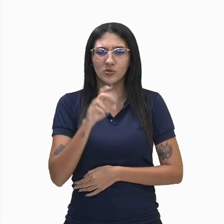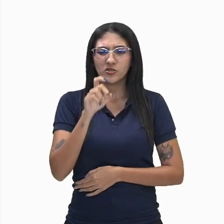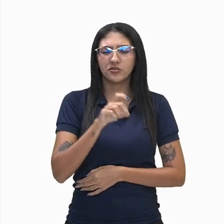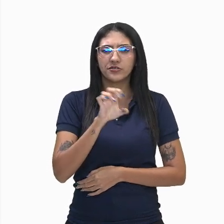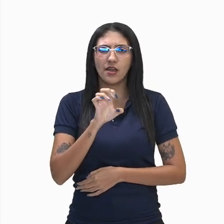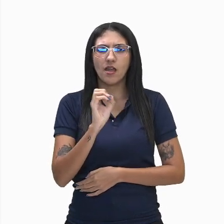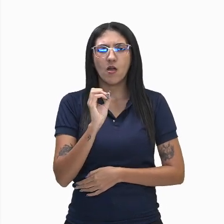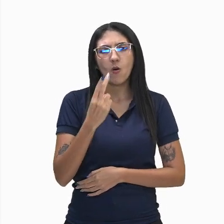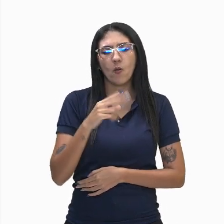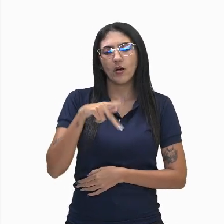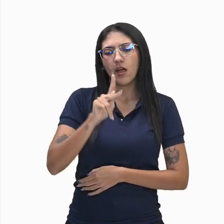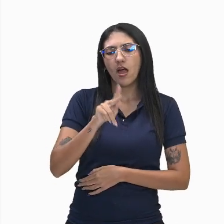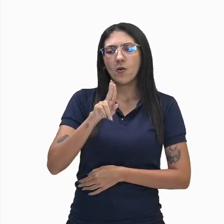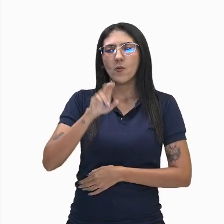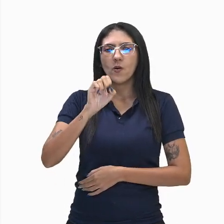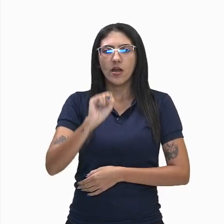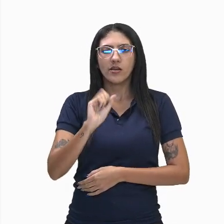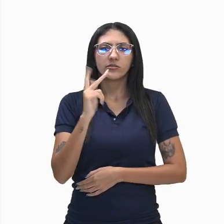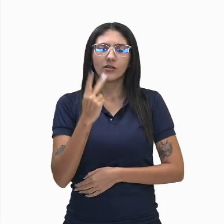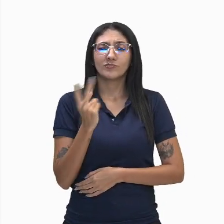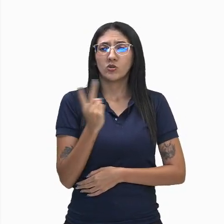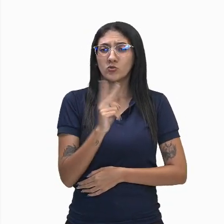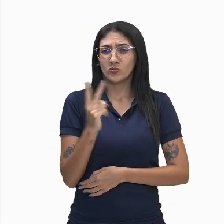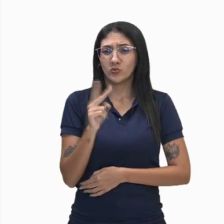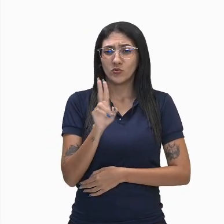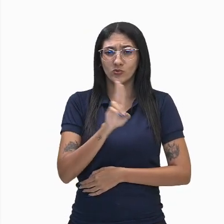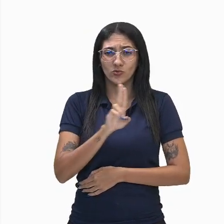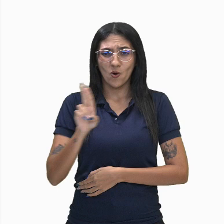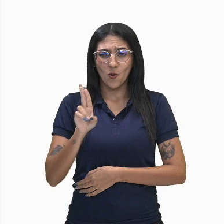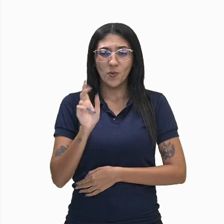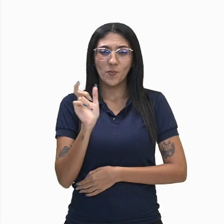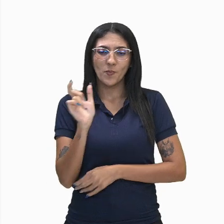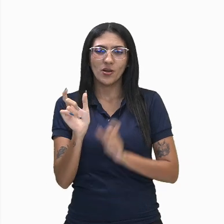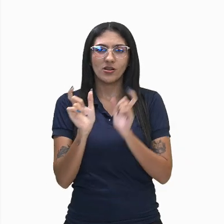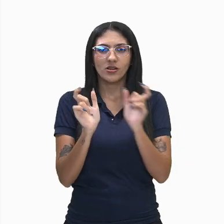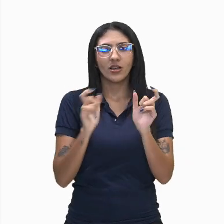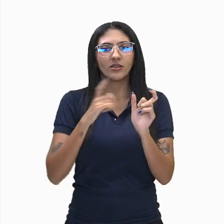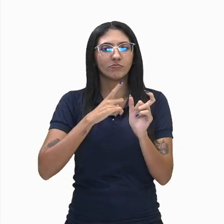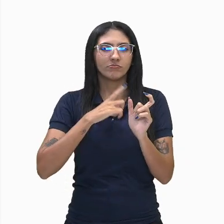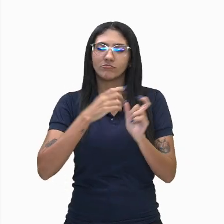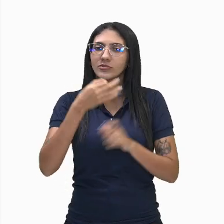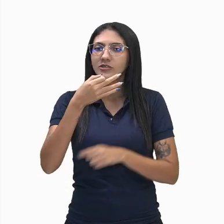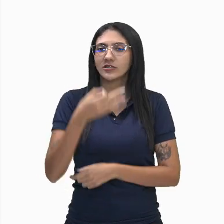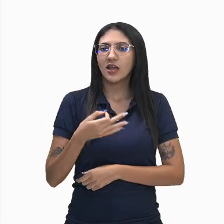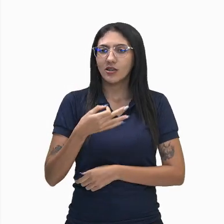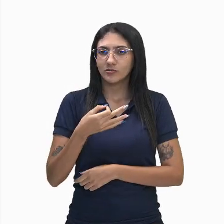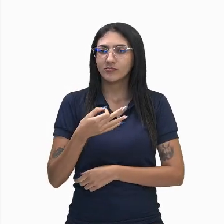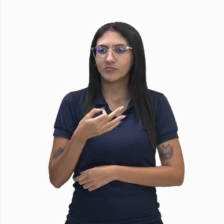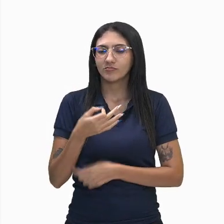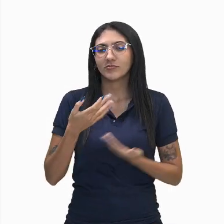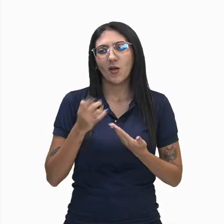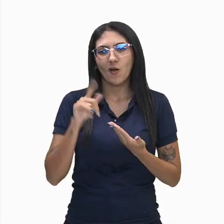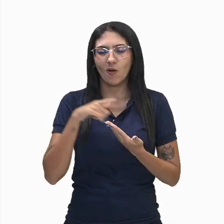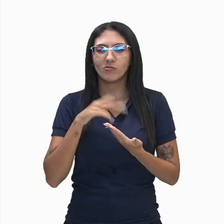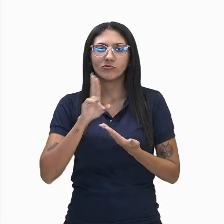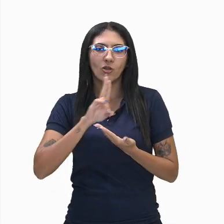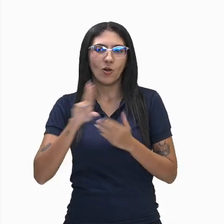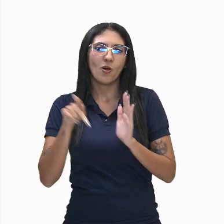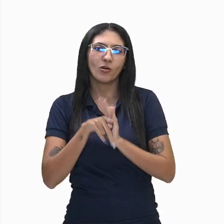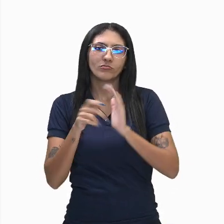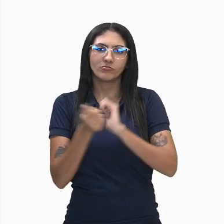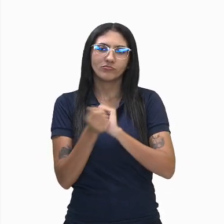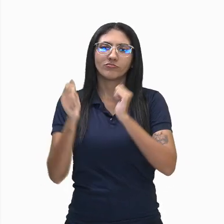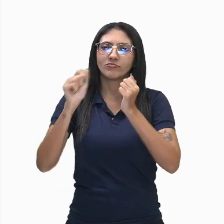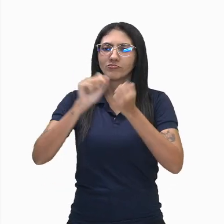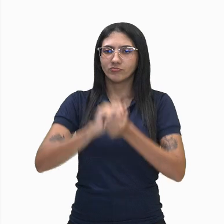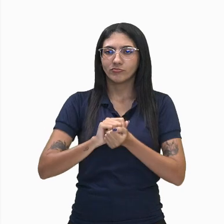com KU, SH. As duas formas são corretas de se escrever, porque é um nome estrangeiro, né, que foi adaptado para o português, então